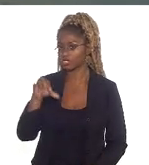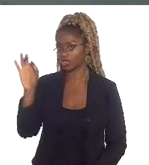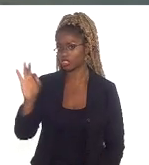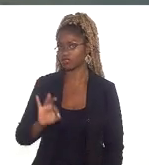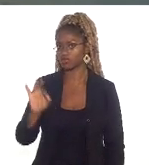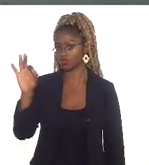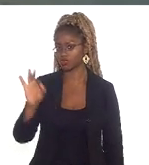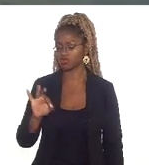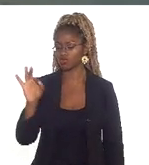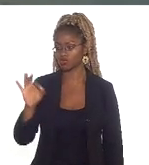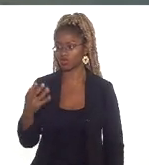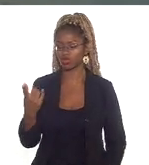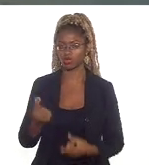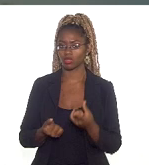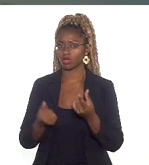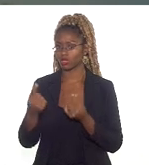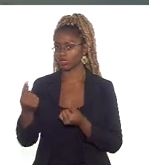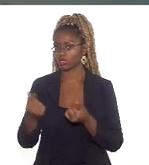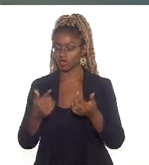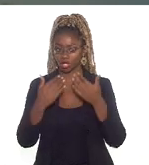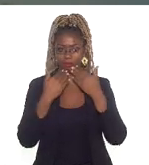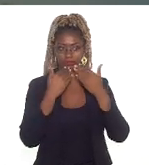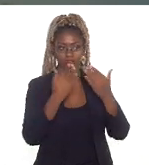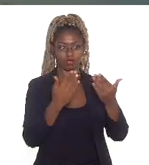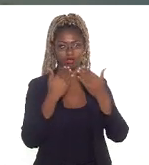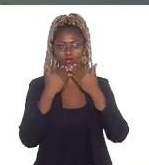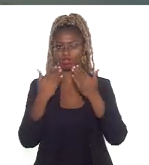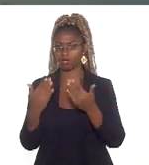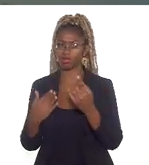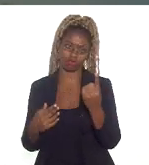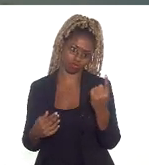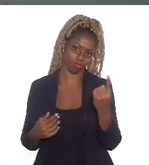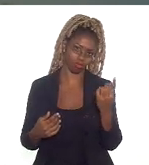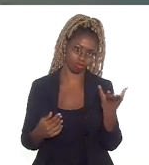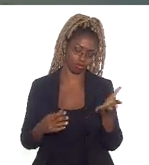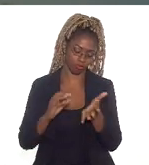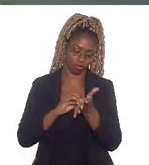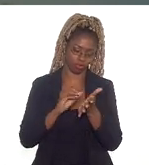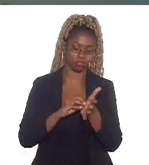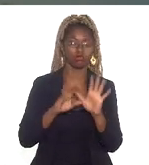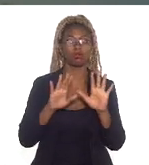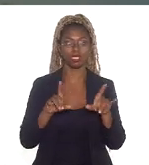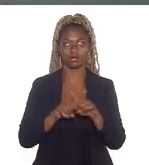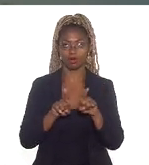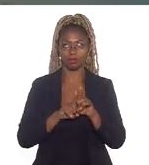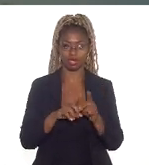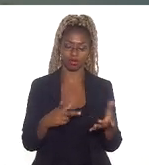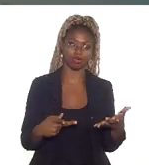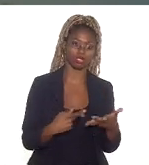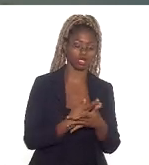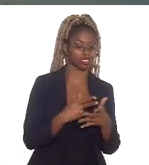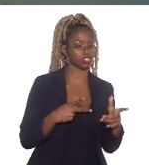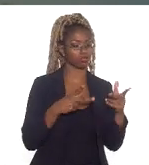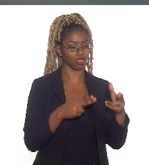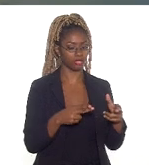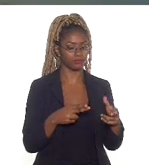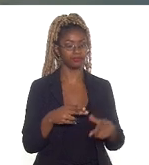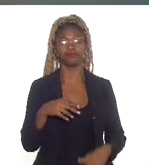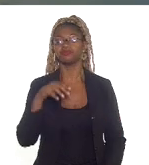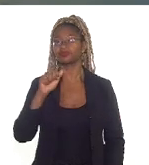99% dos recursos que eu não apresentei, os outros um, mas também é, isso acontece, os aportes